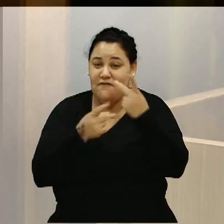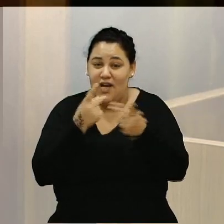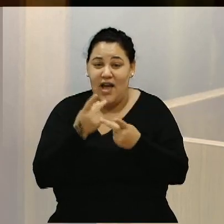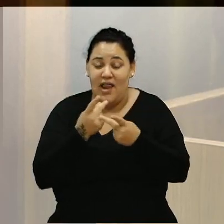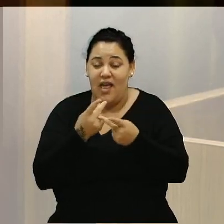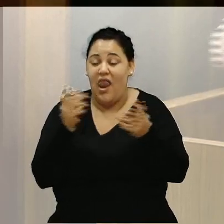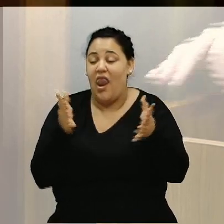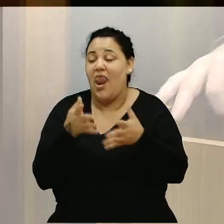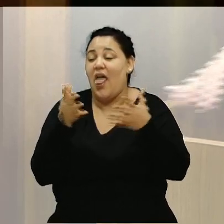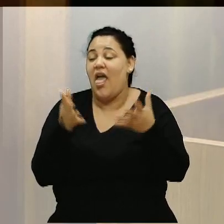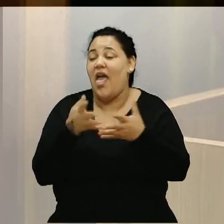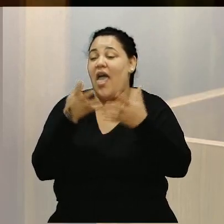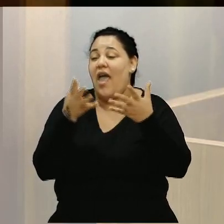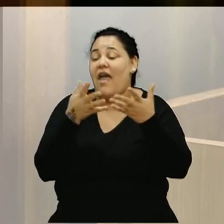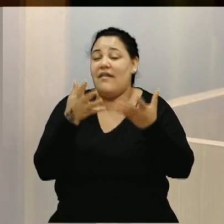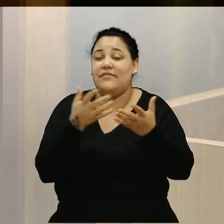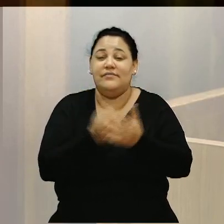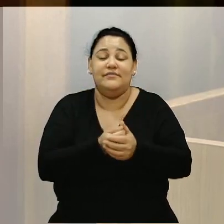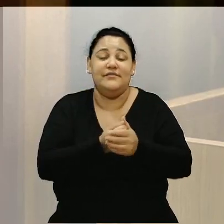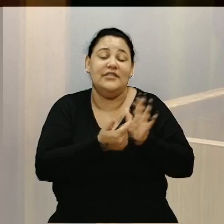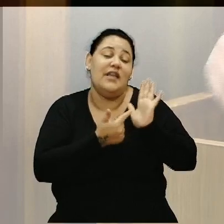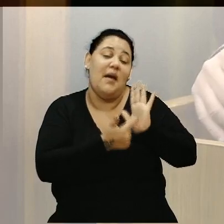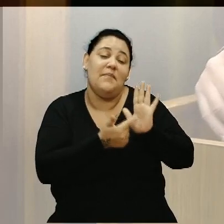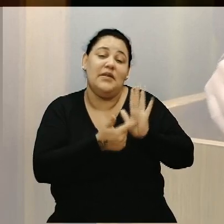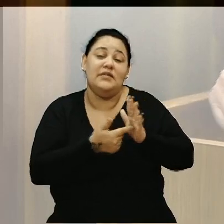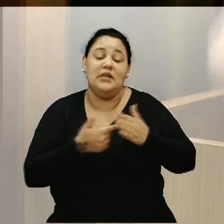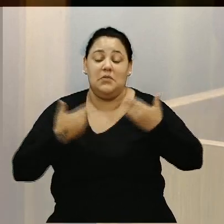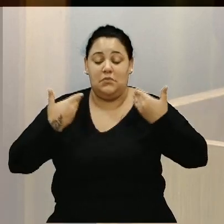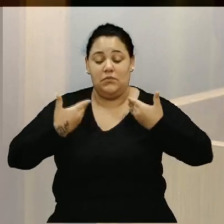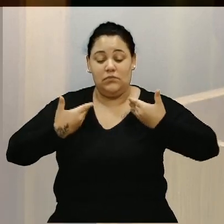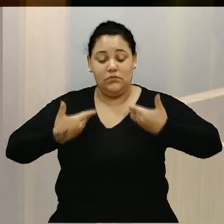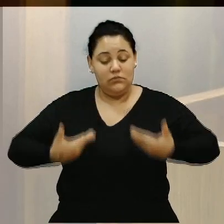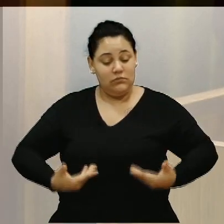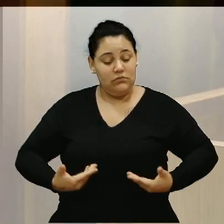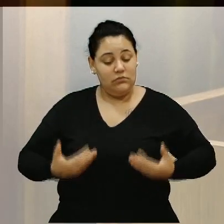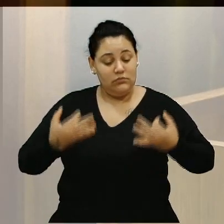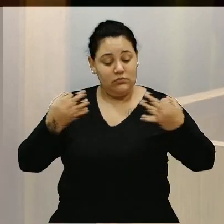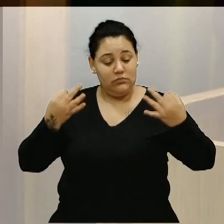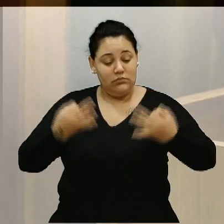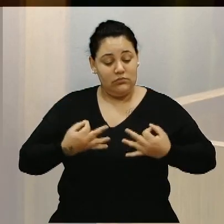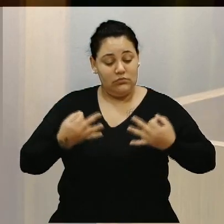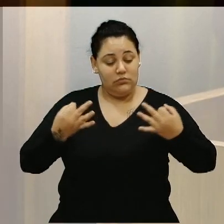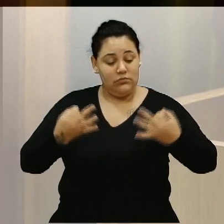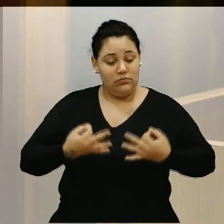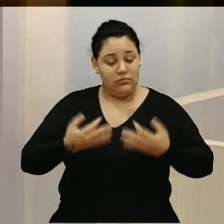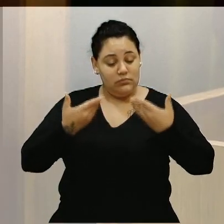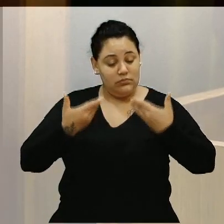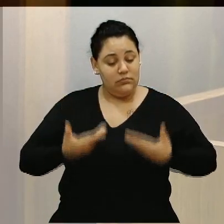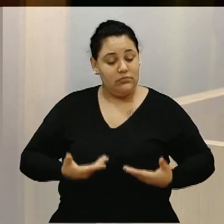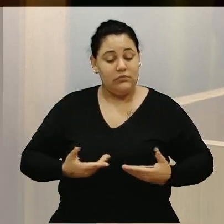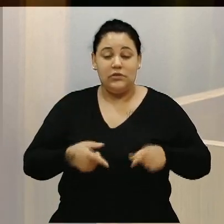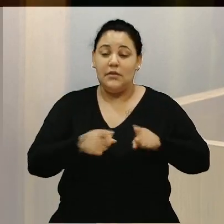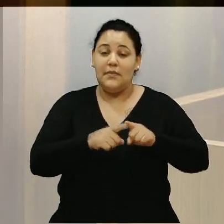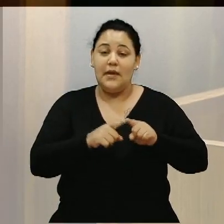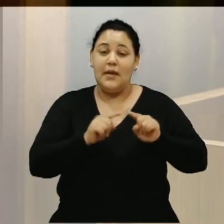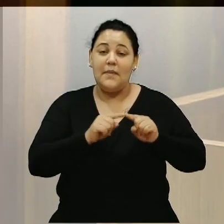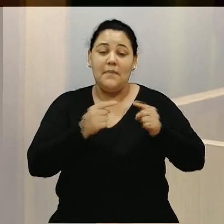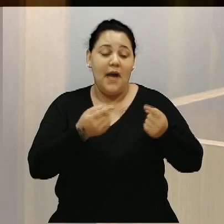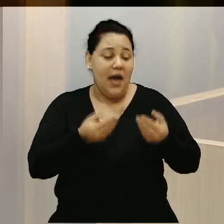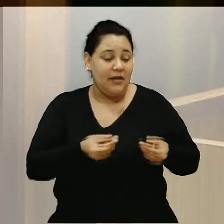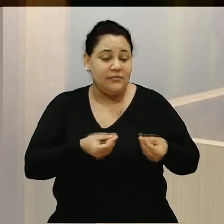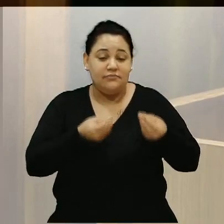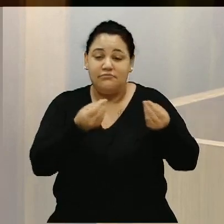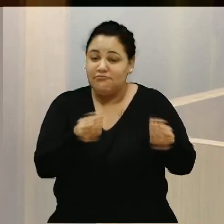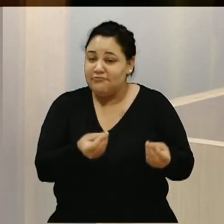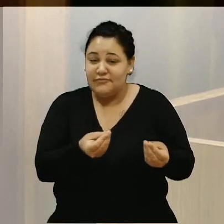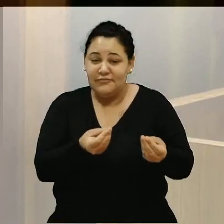se apresentam com suéter, muito cordatos, mas a consequência de governo que nega os